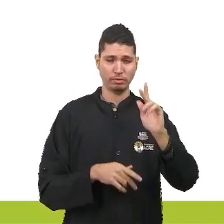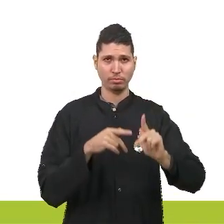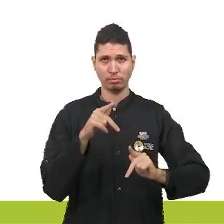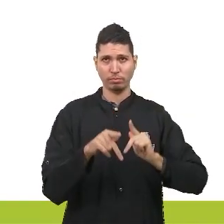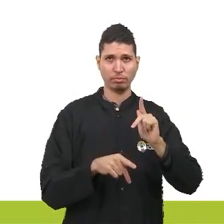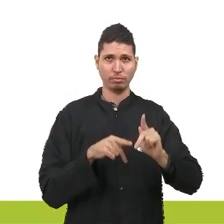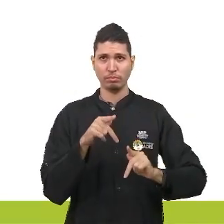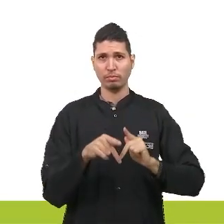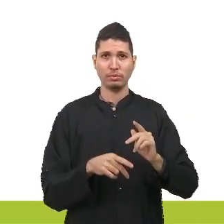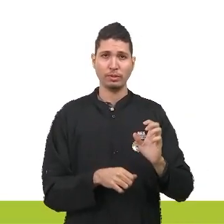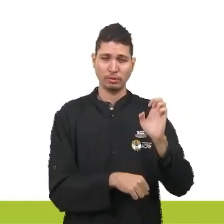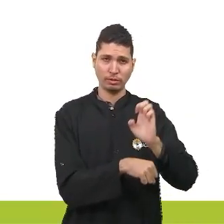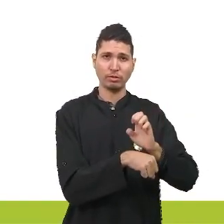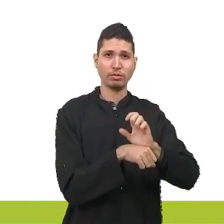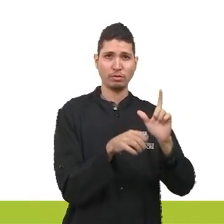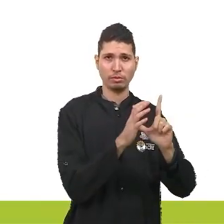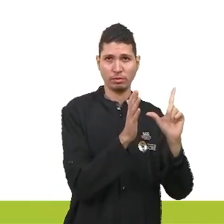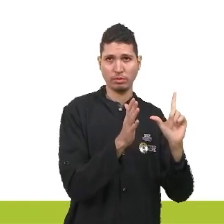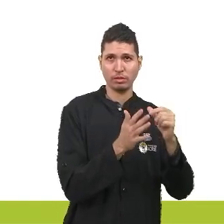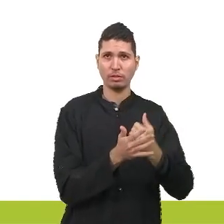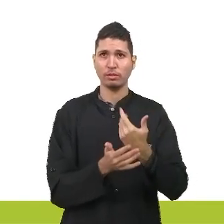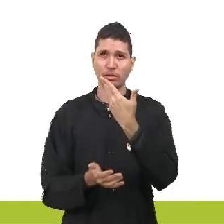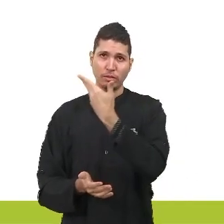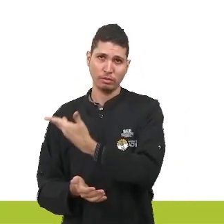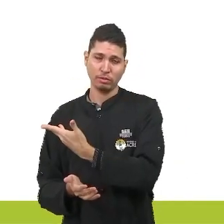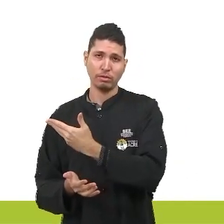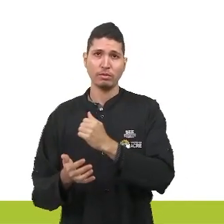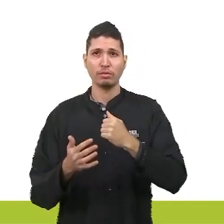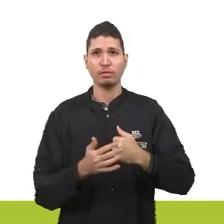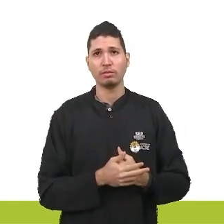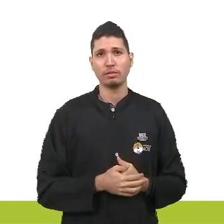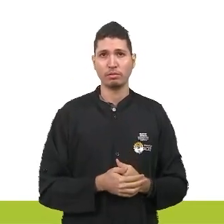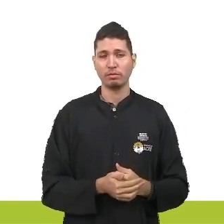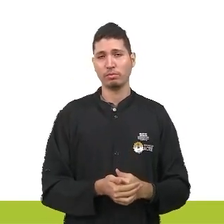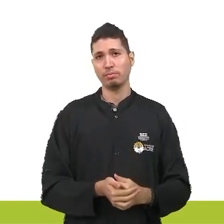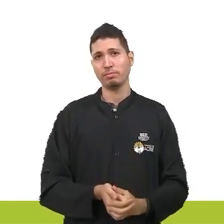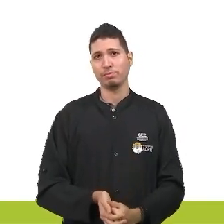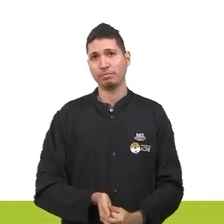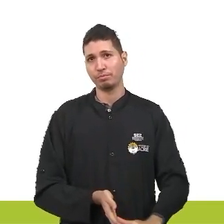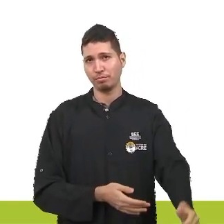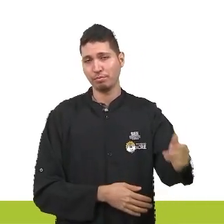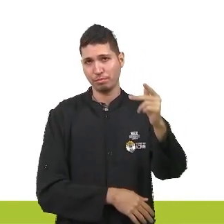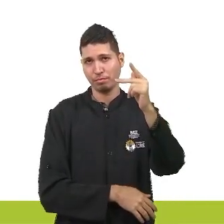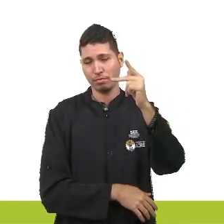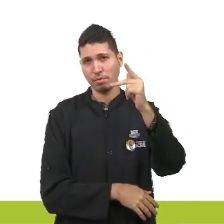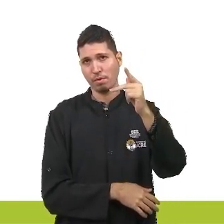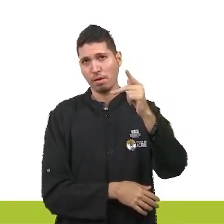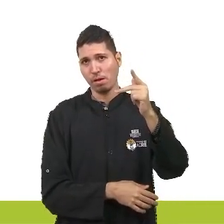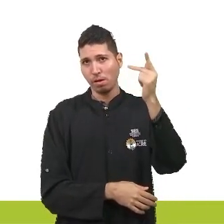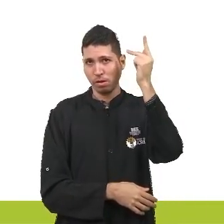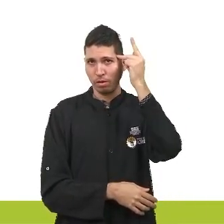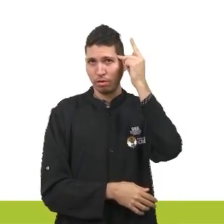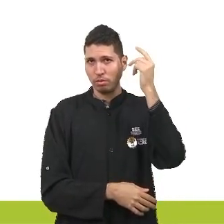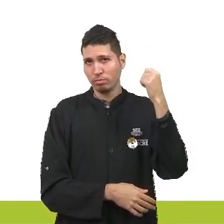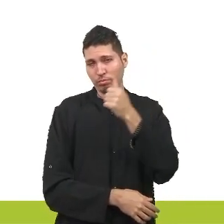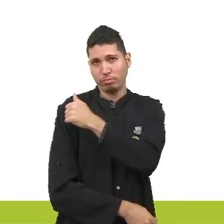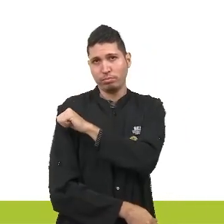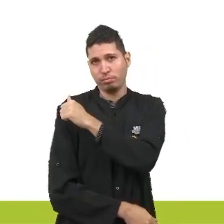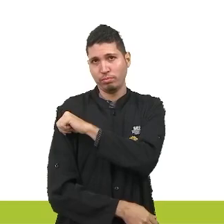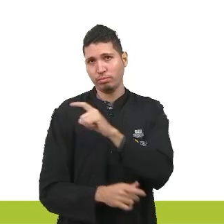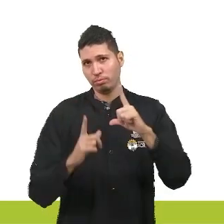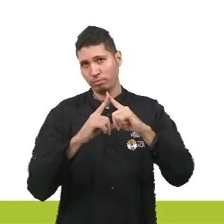dos estados, aí eu venho com as cidades. São Paulo, capital, Rio de Janeiro, e aí nós temos aqui em terceiro lugar